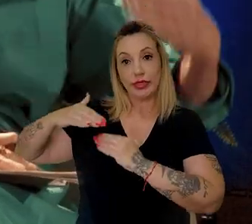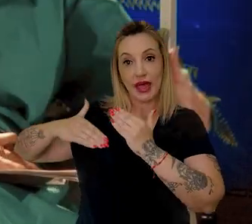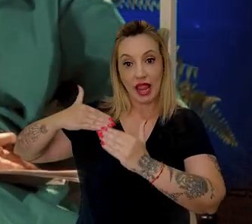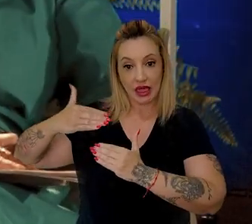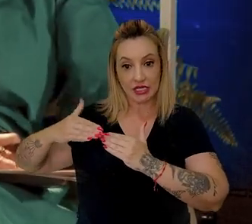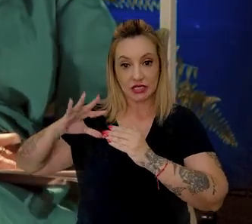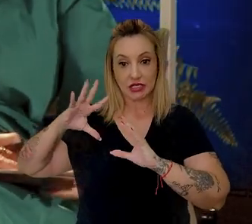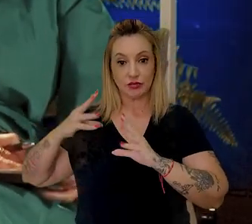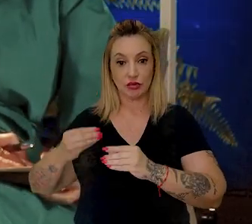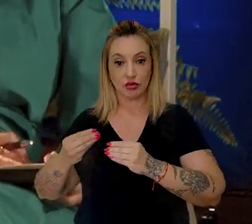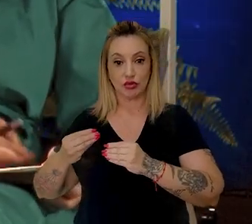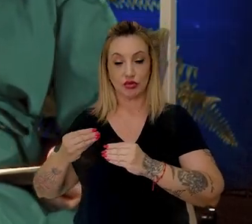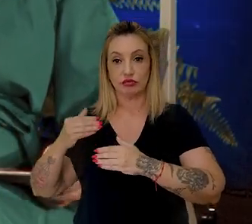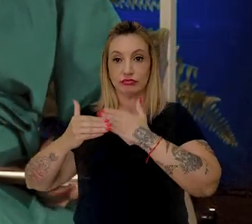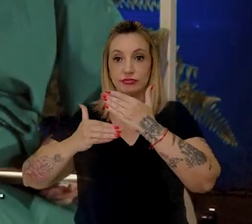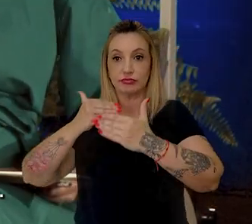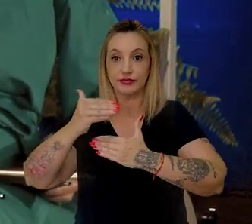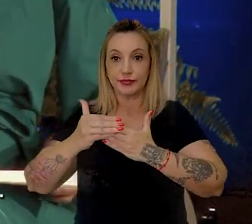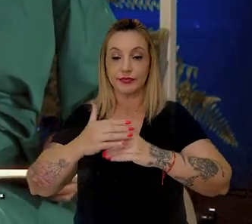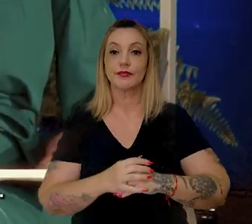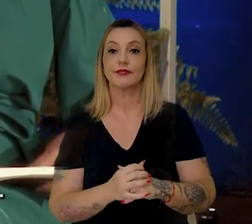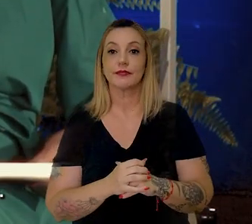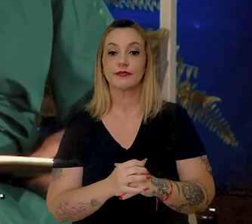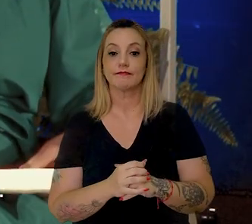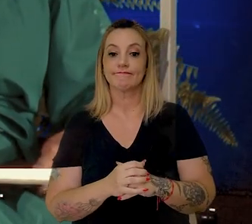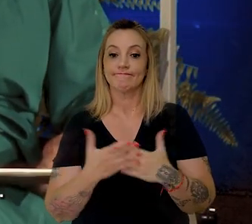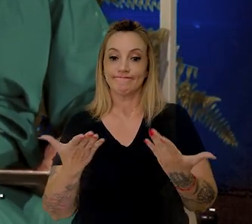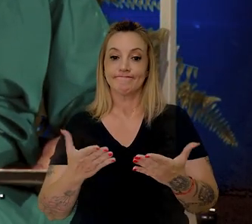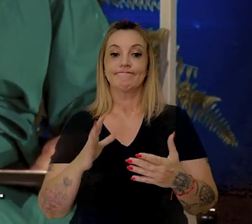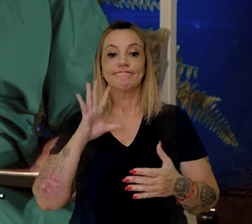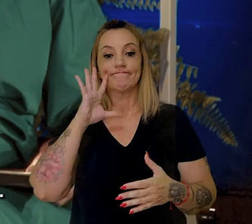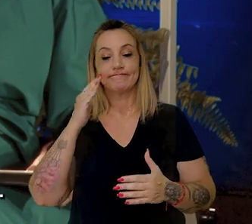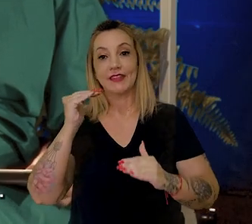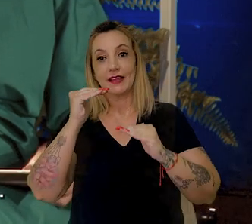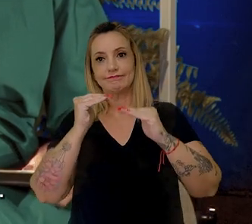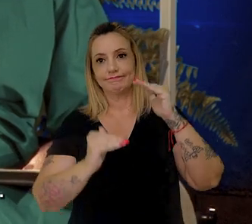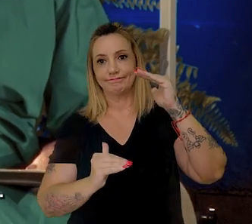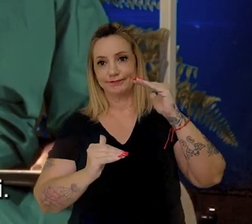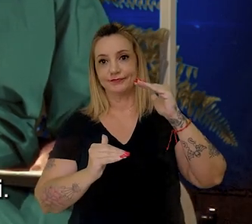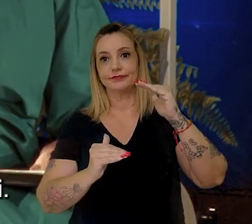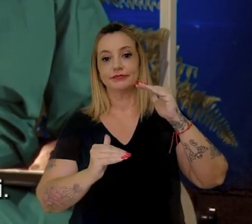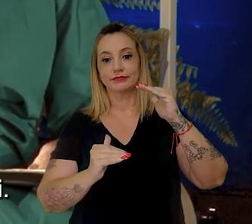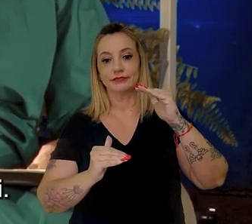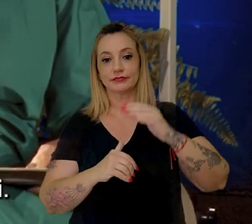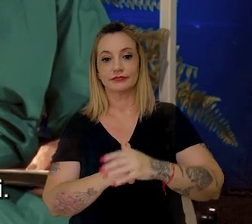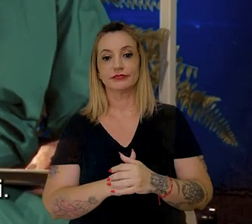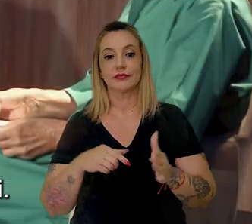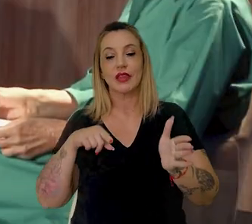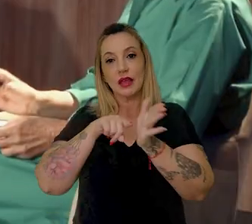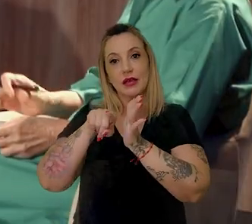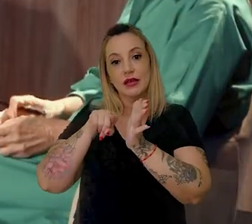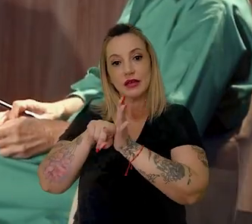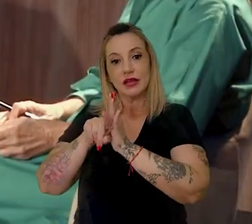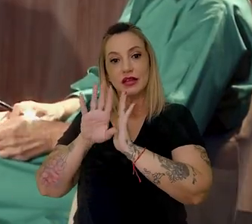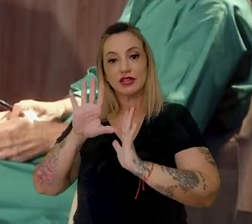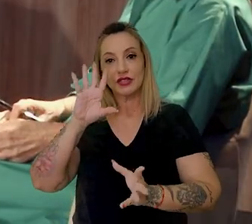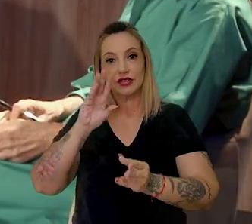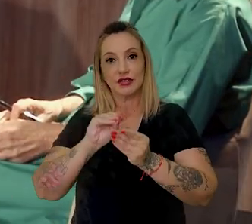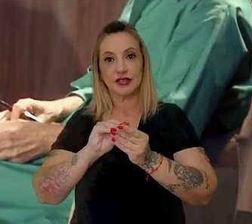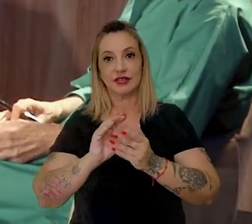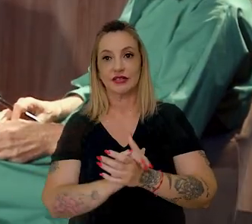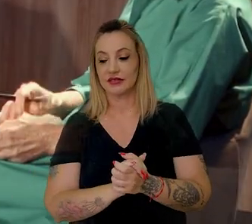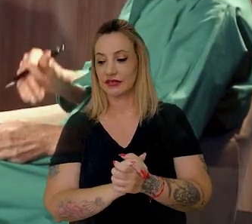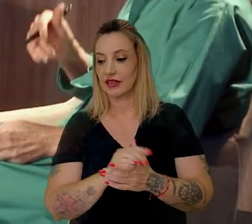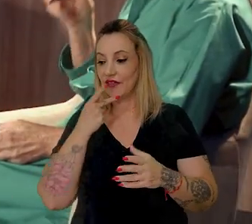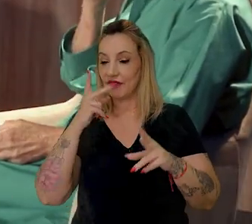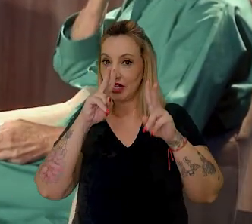trazido né ao longo do tempo isso aí levou ente é uma desvantagem muito grande vou entrar algumas perguntas aqui já vou engatar numa que